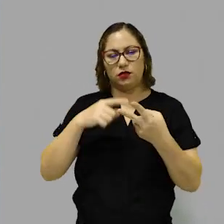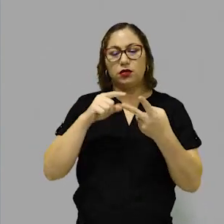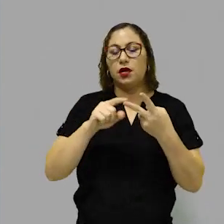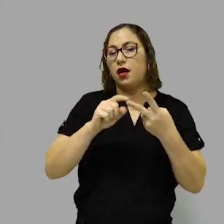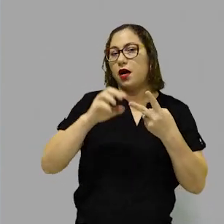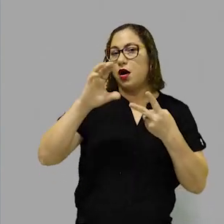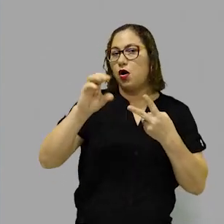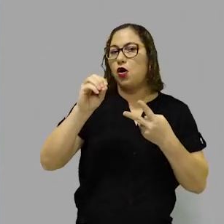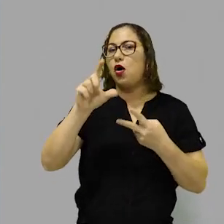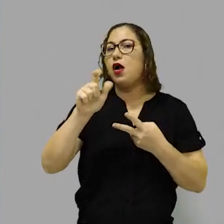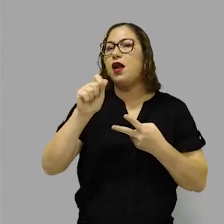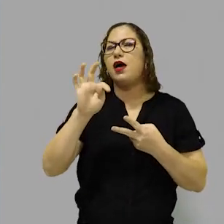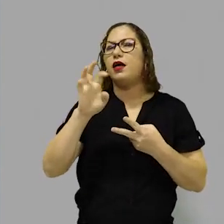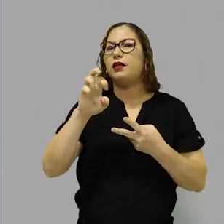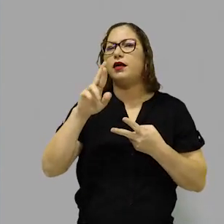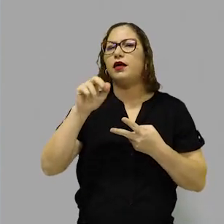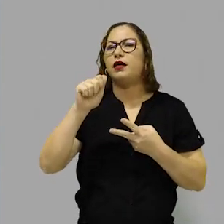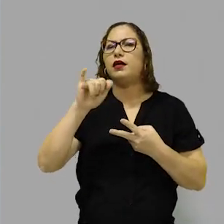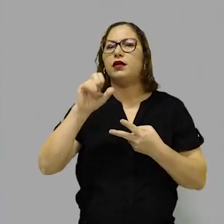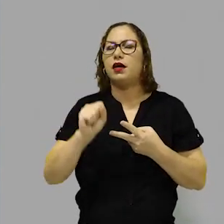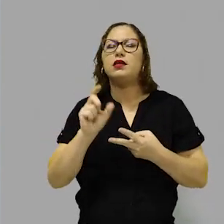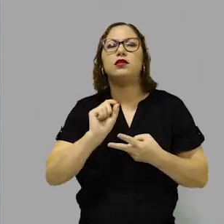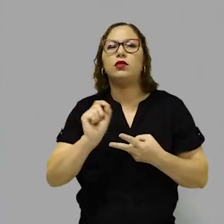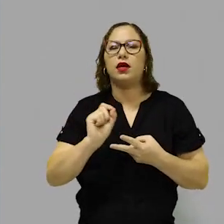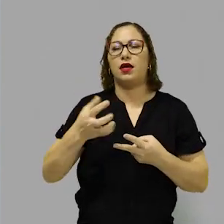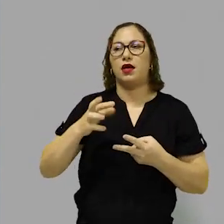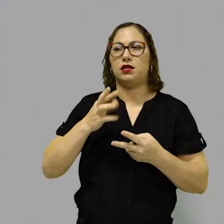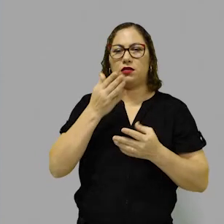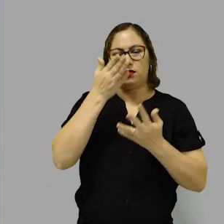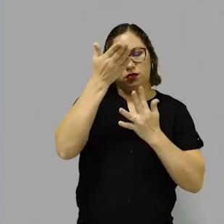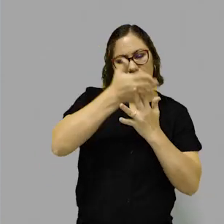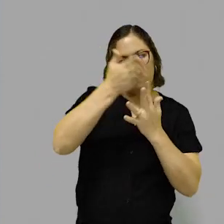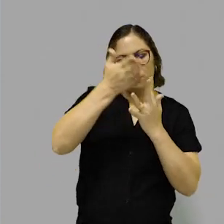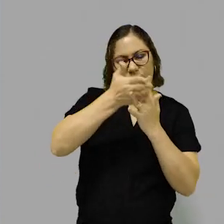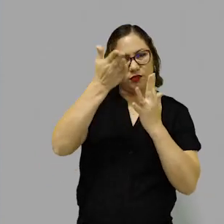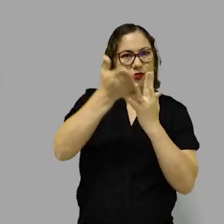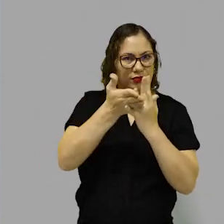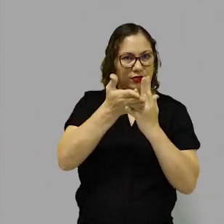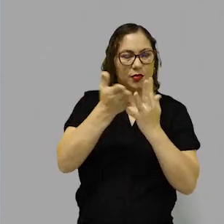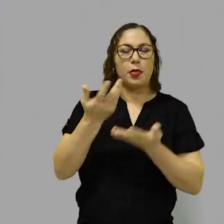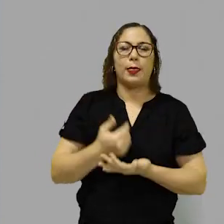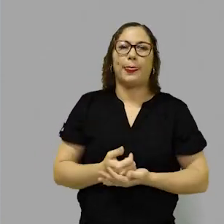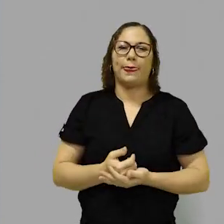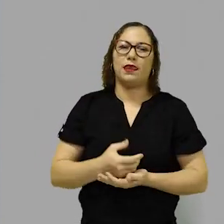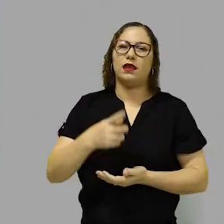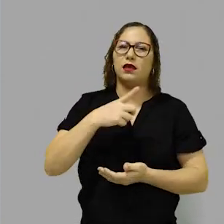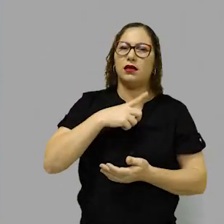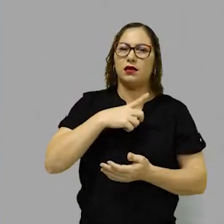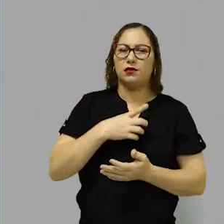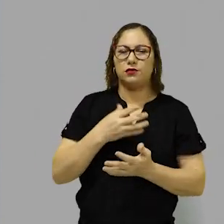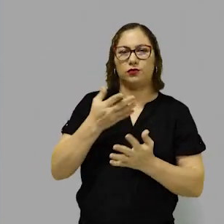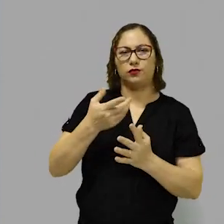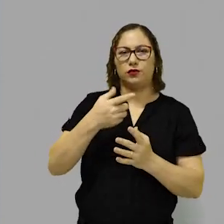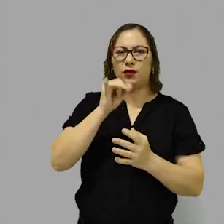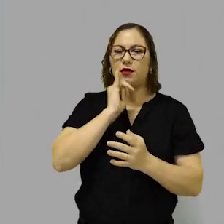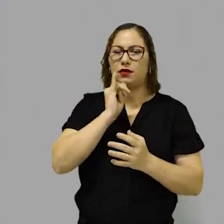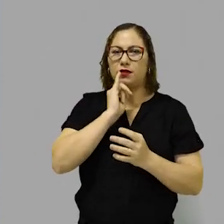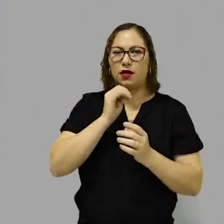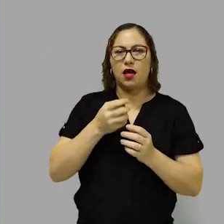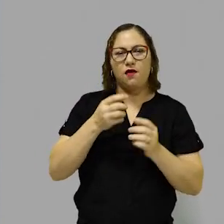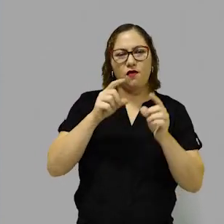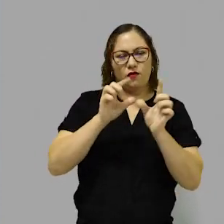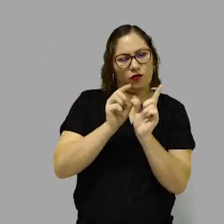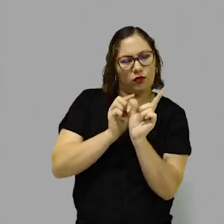subdivisões dos pontos cardeais. Localizam-se entre um ponto cardeal e outro, formando um ângulo